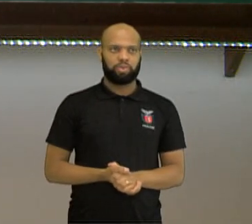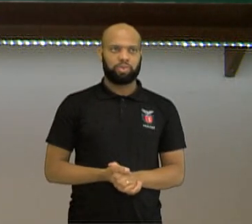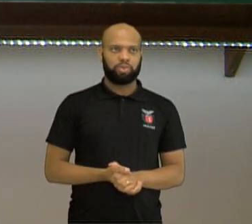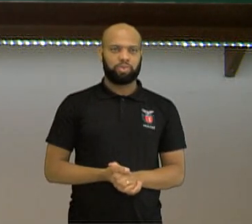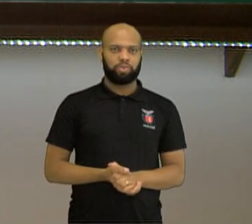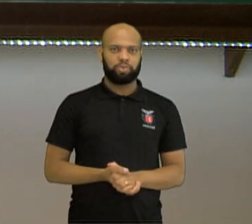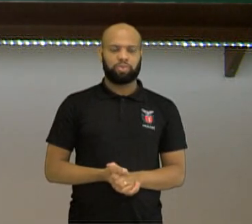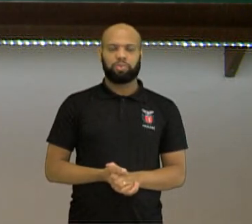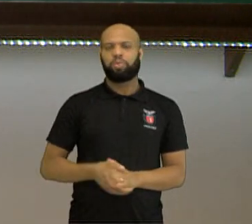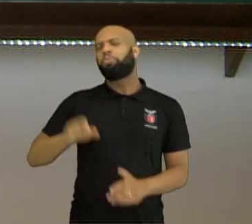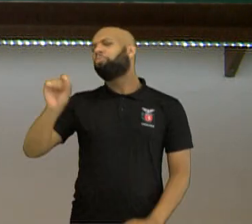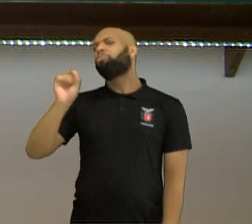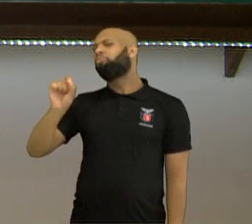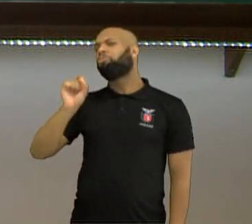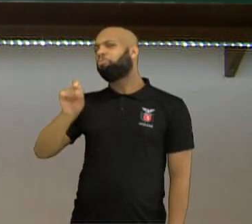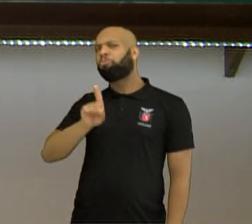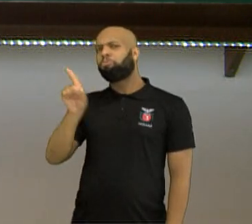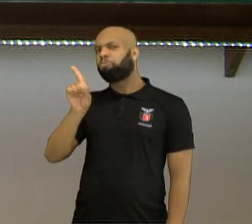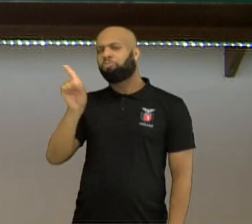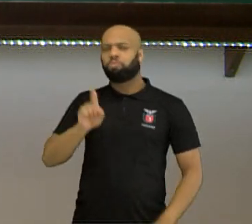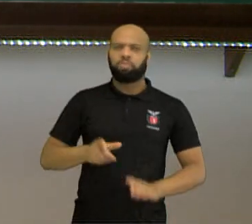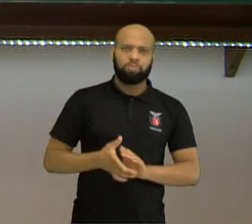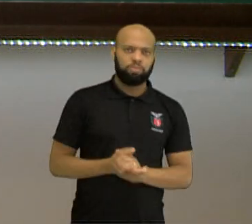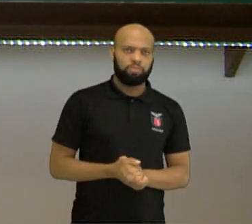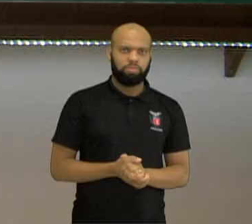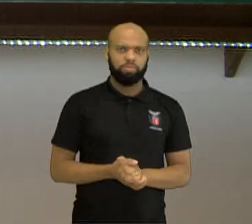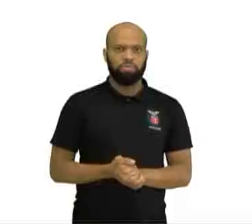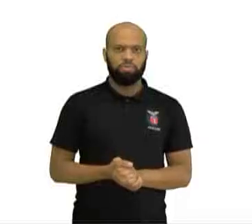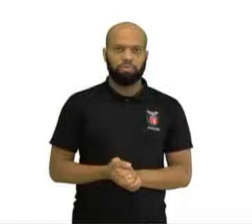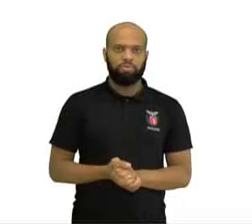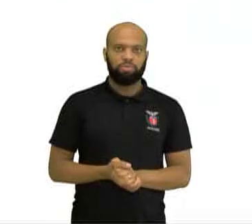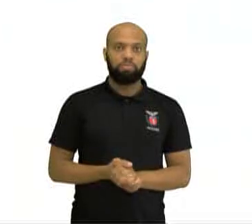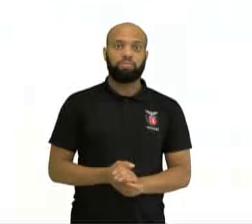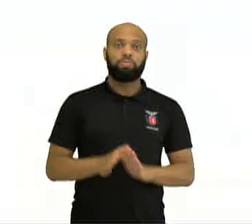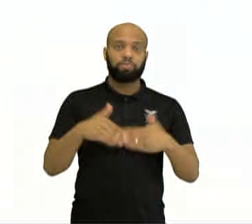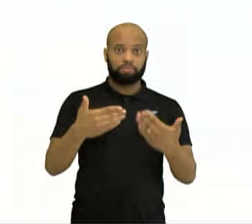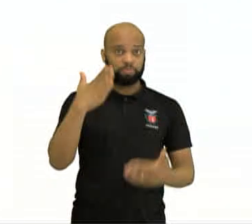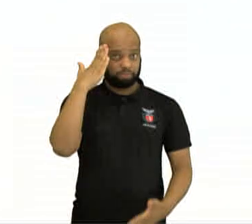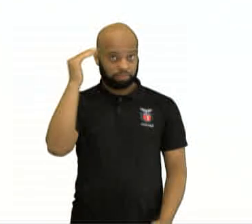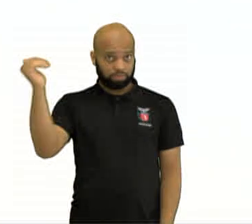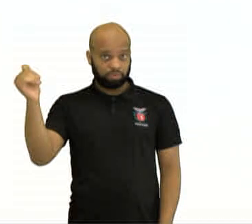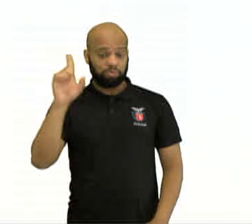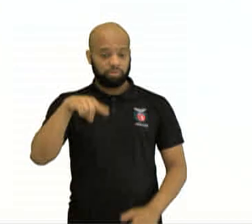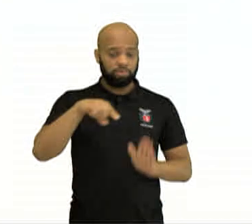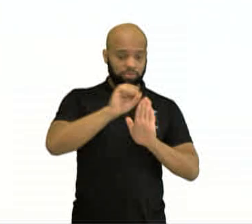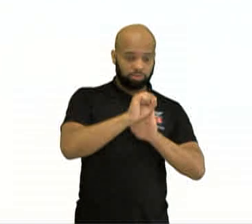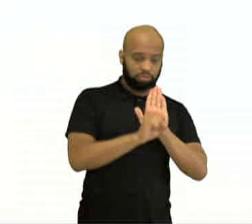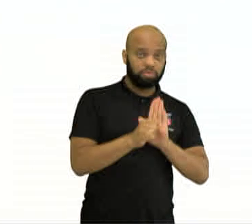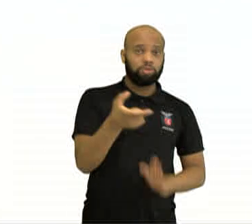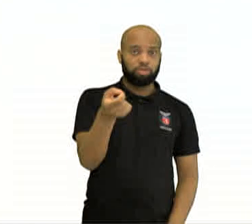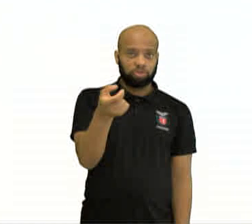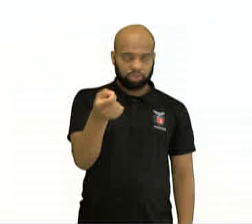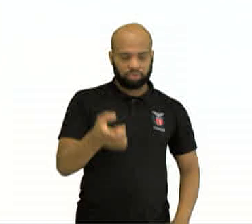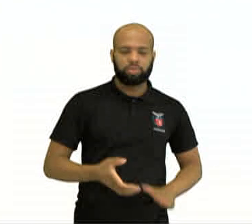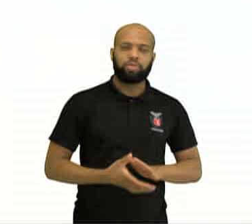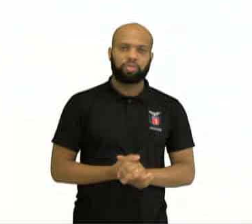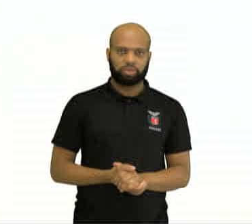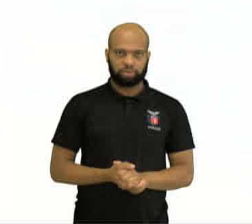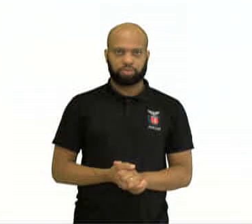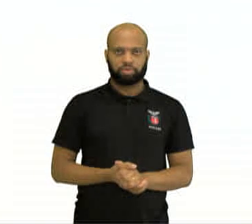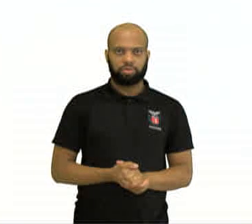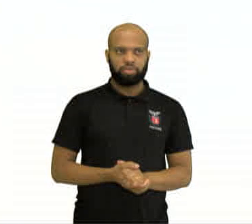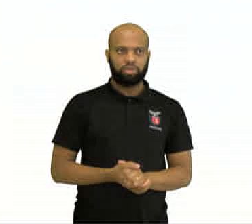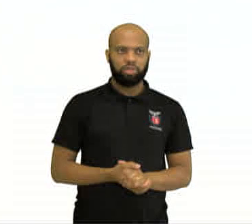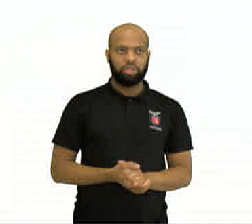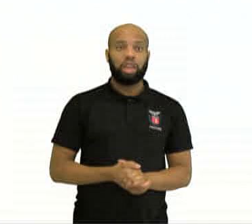Microconto. Vamos ponderar um pouquinho aqui sobre o que é o microconto. Então, ele se populariza no século XX, geralmente